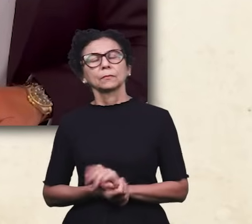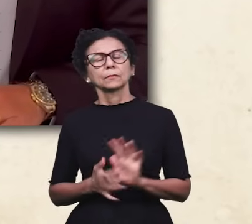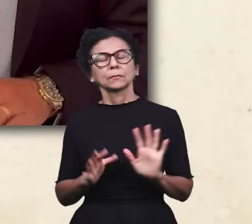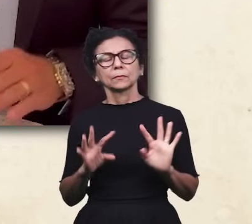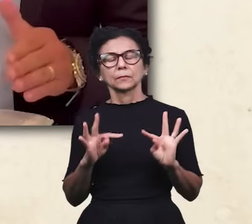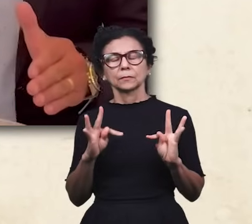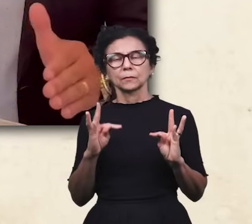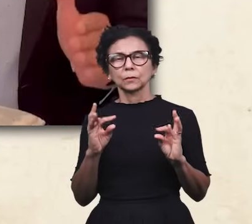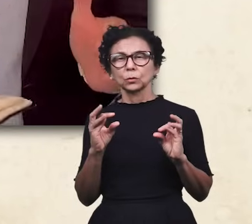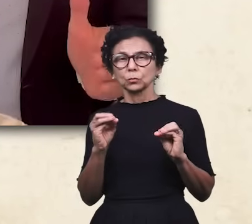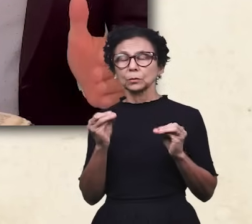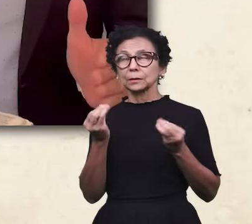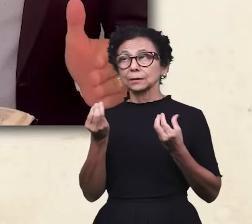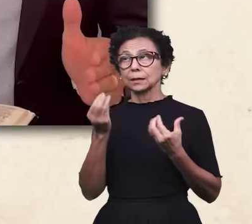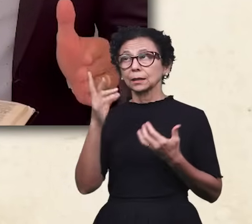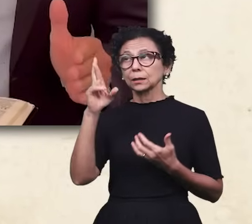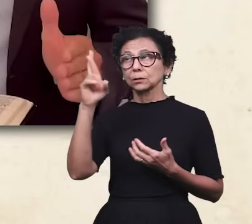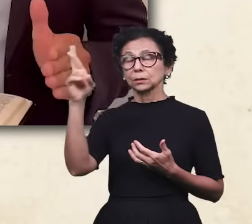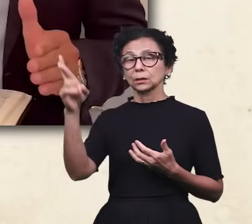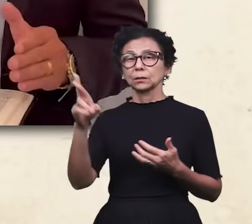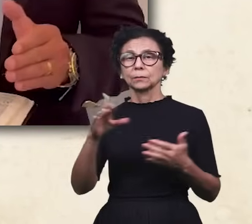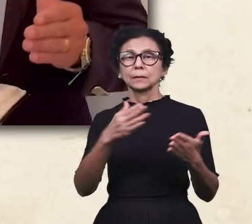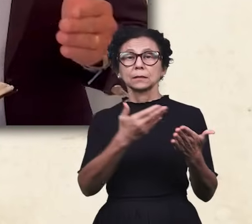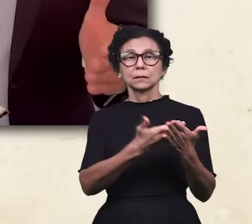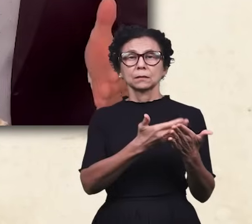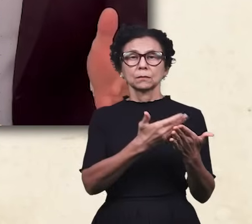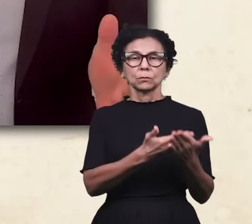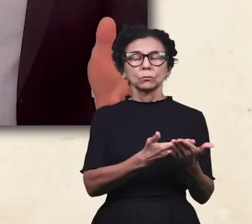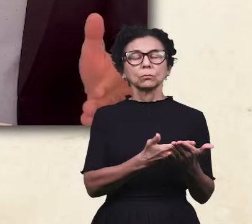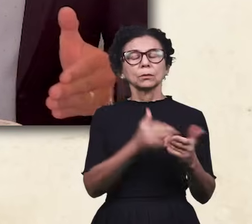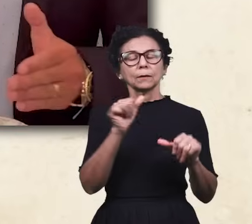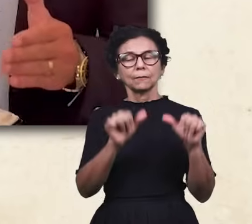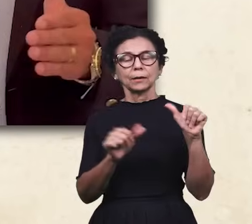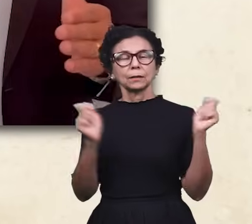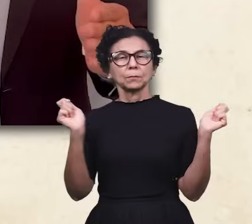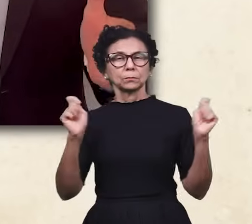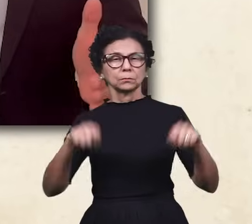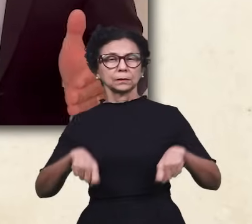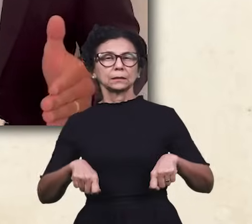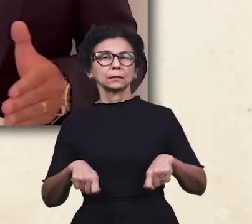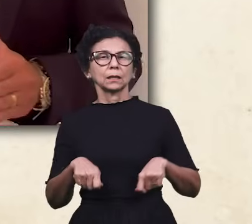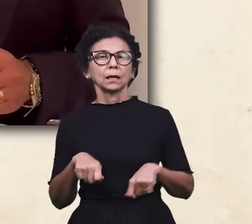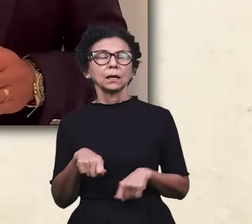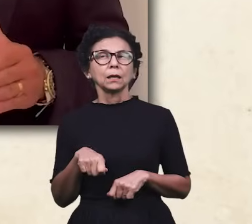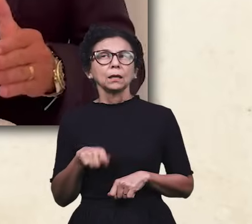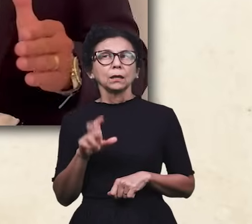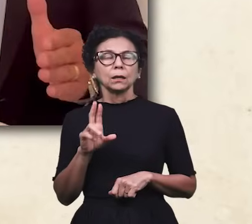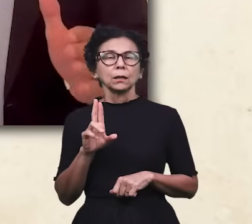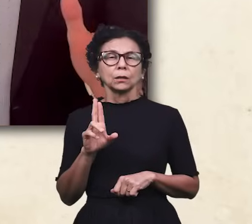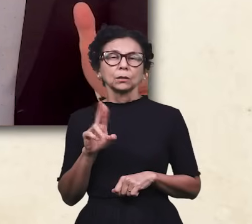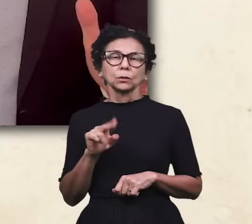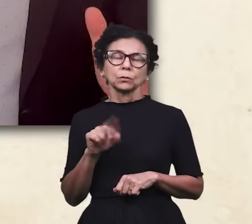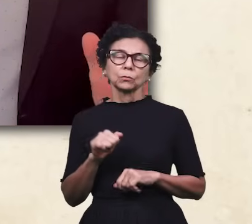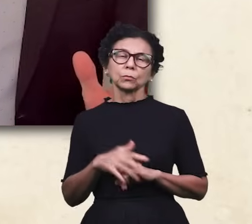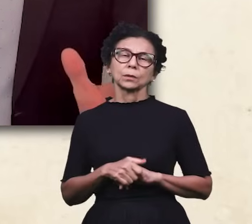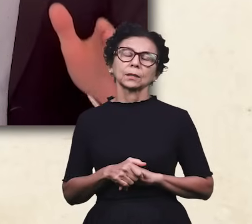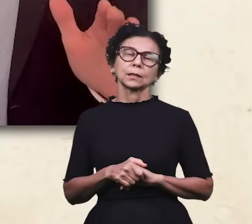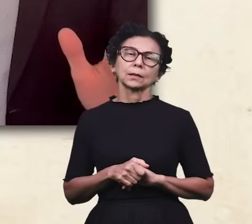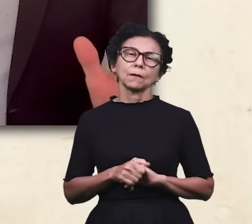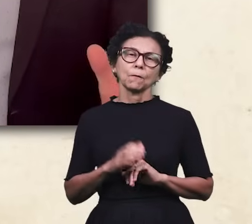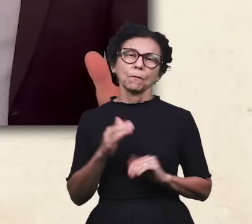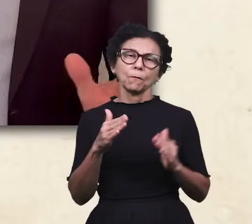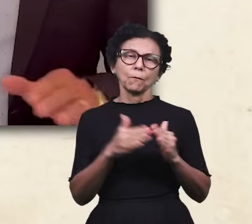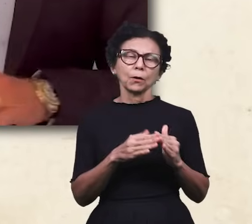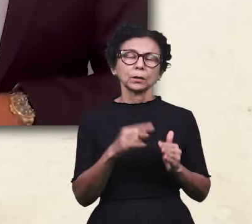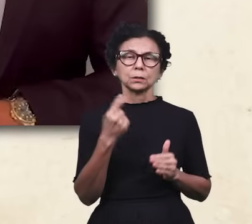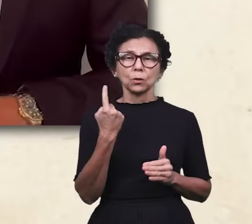Coloque tudo diante do altar do Senhor, mas também estude, vejam as possibilidades, nunca coloque tudo em